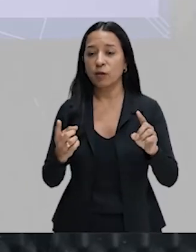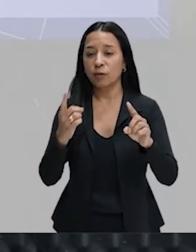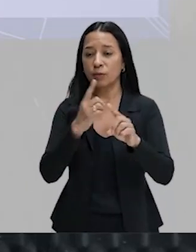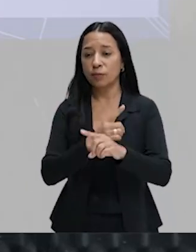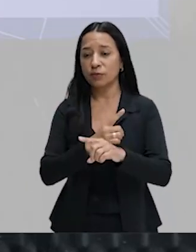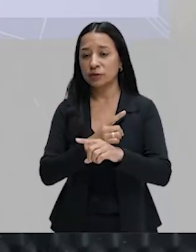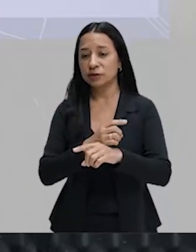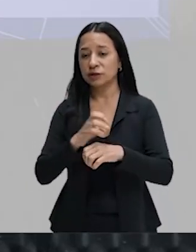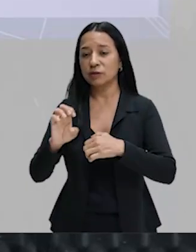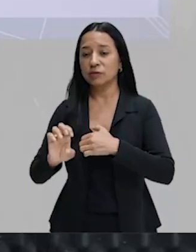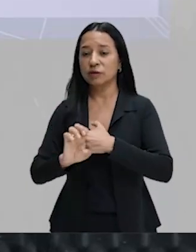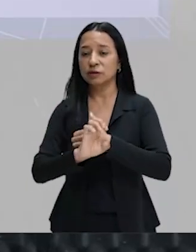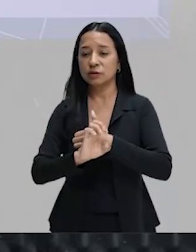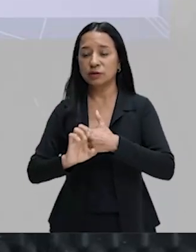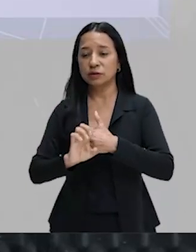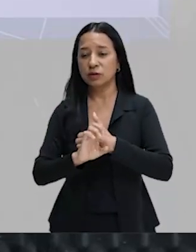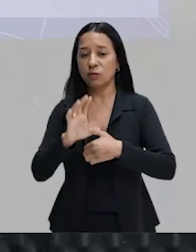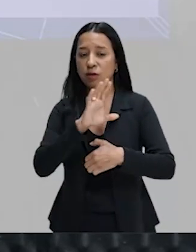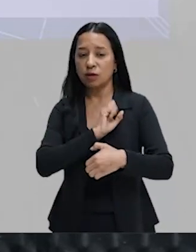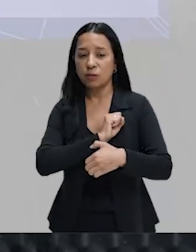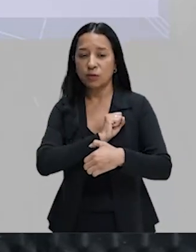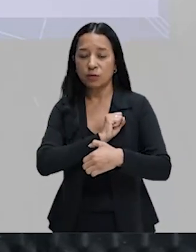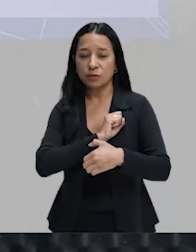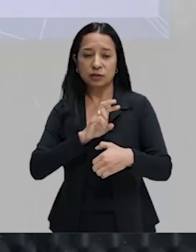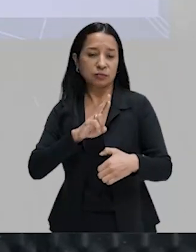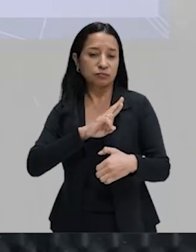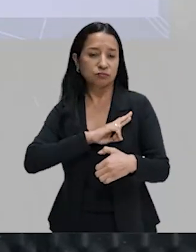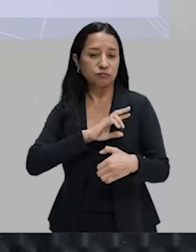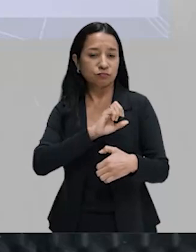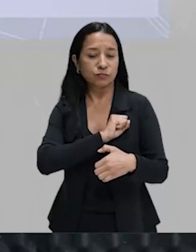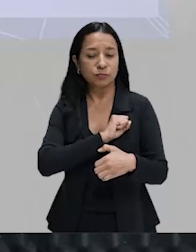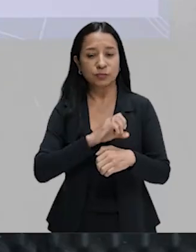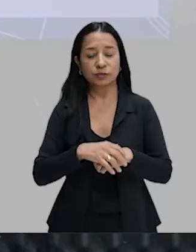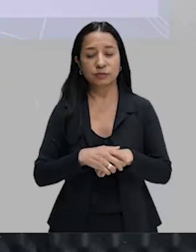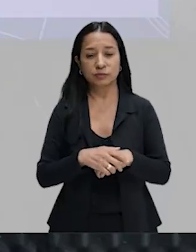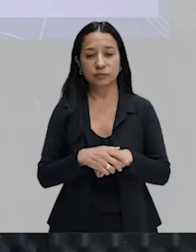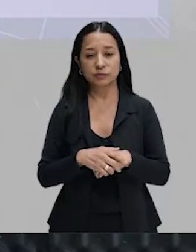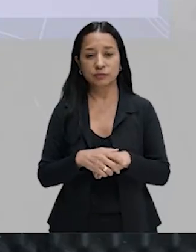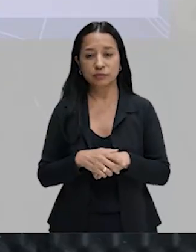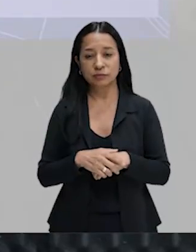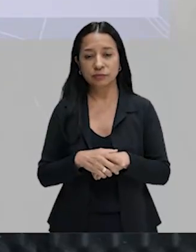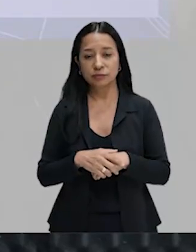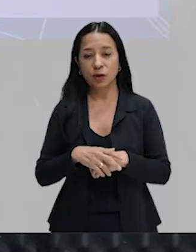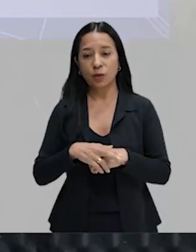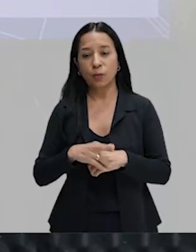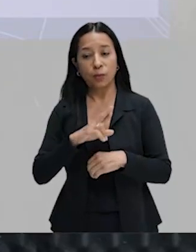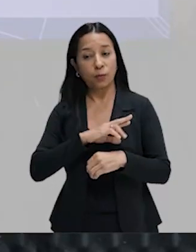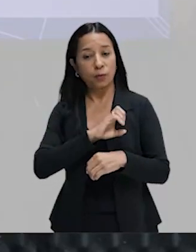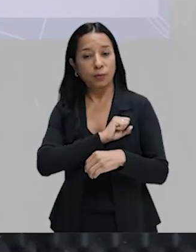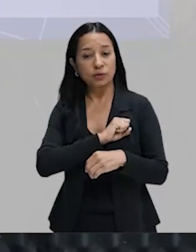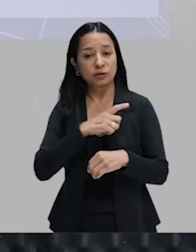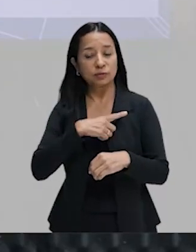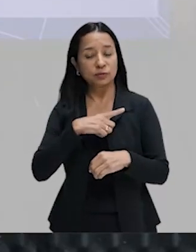externalização amorosa romântica. O romantismo traz o amor, a idealização da mulher,